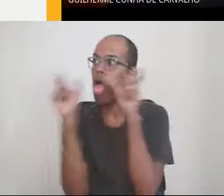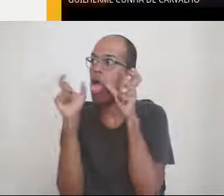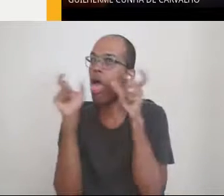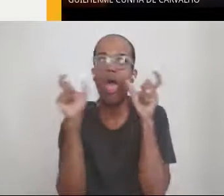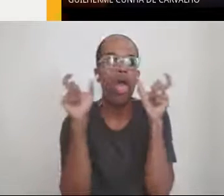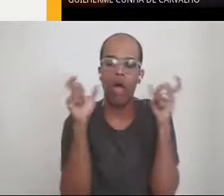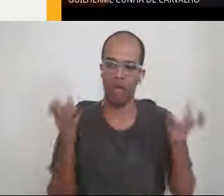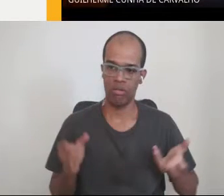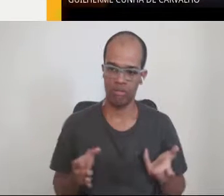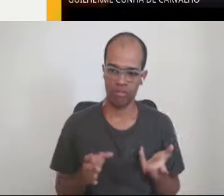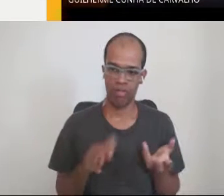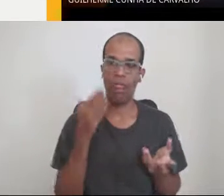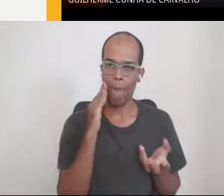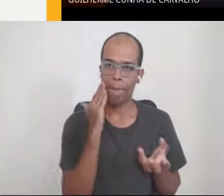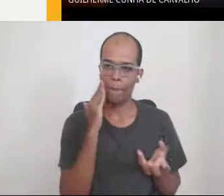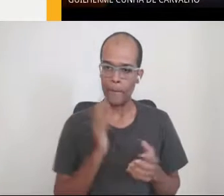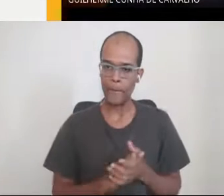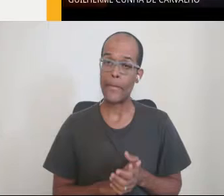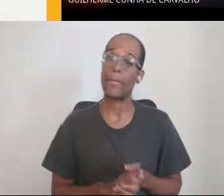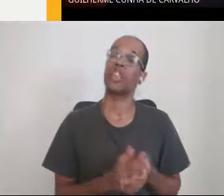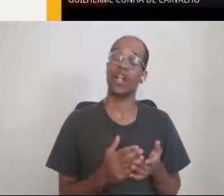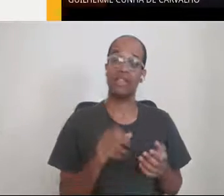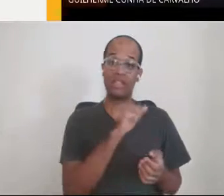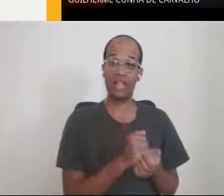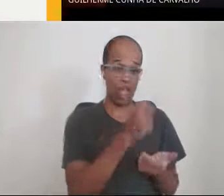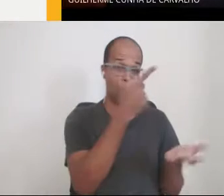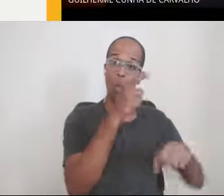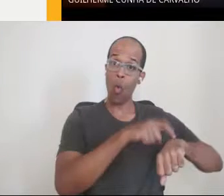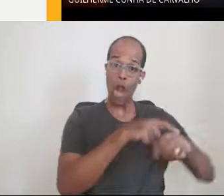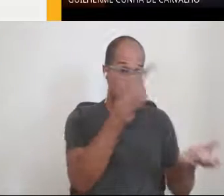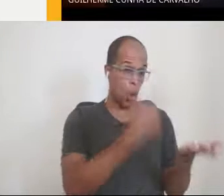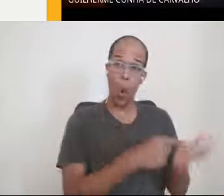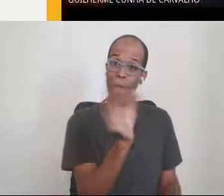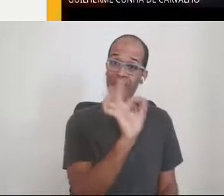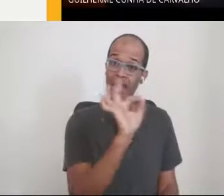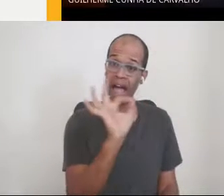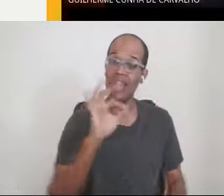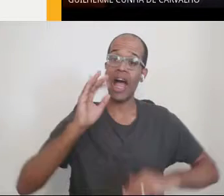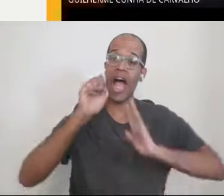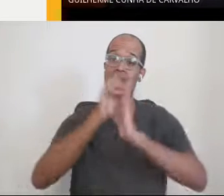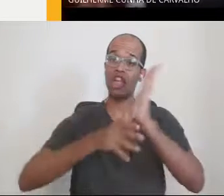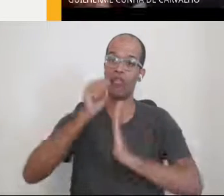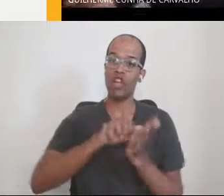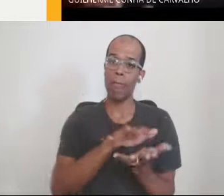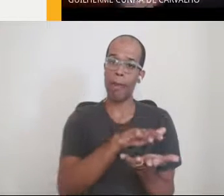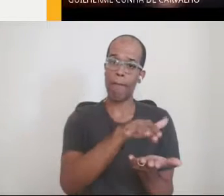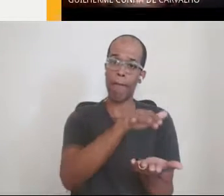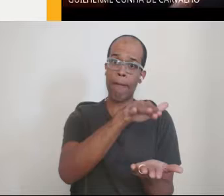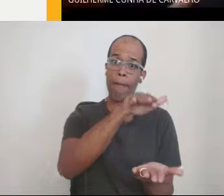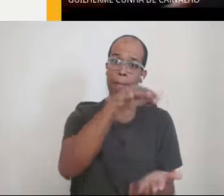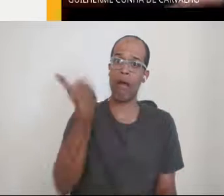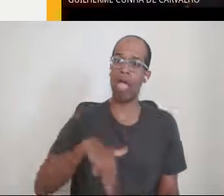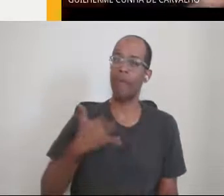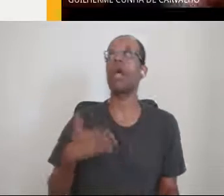justamente por não fechar qual é esse horário dele, é que as coisas vão se acumulando. Então, assim, ah, eu estudava